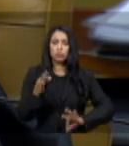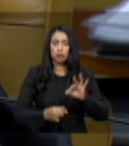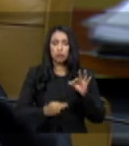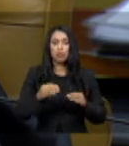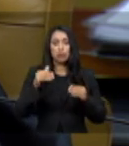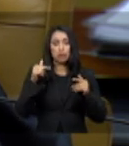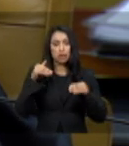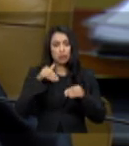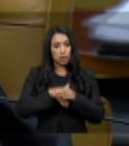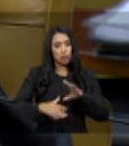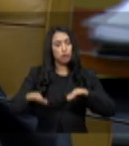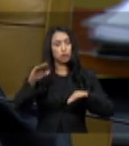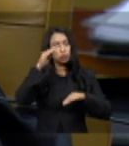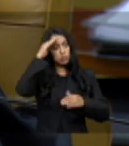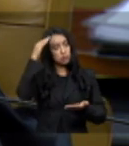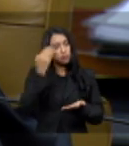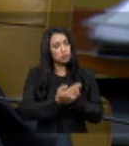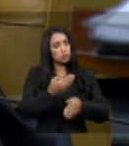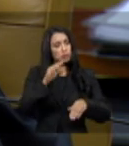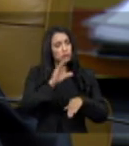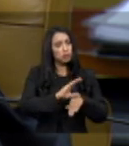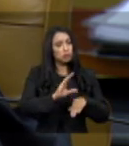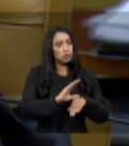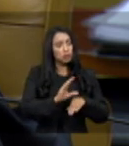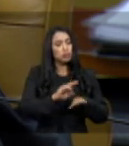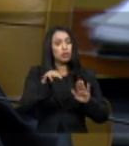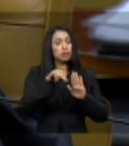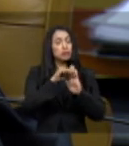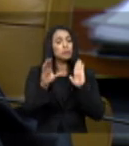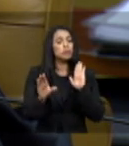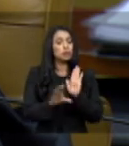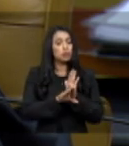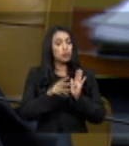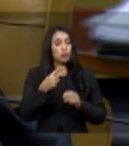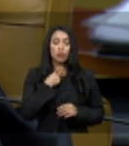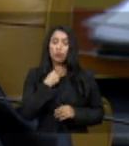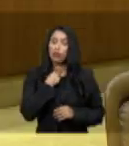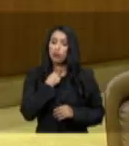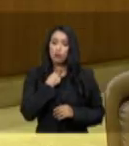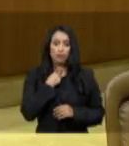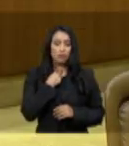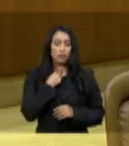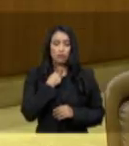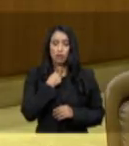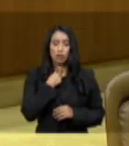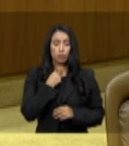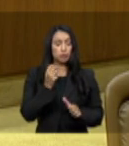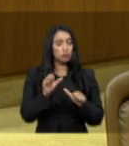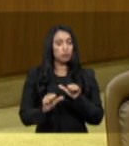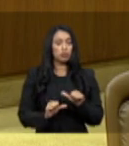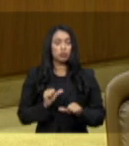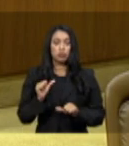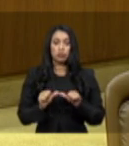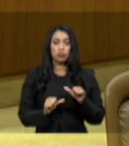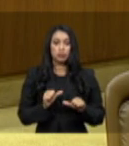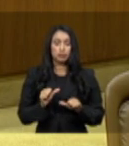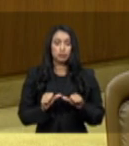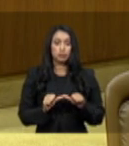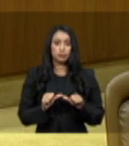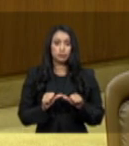se eventualmente as peças medidas cautelares não poderiam ser modificadas